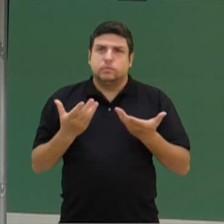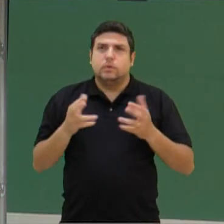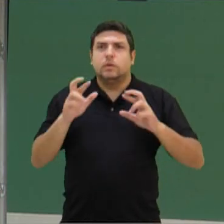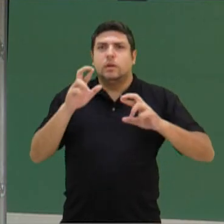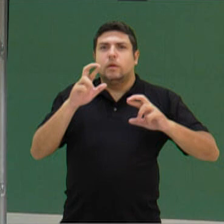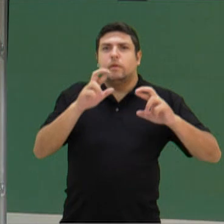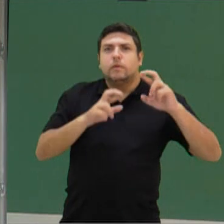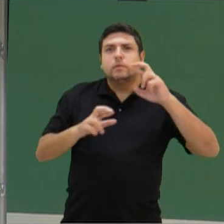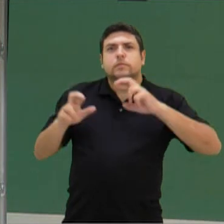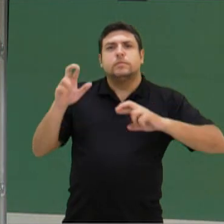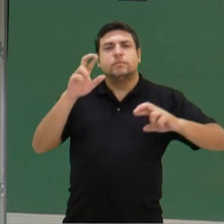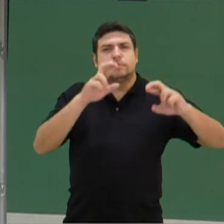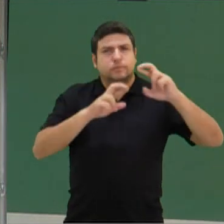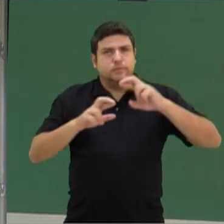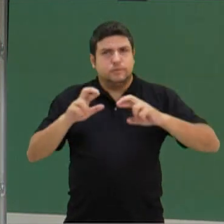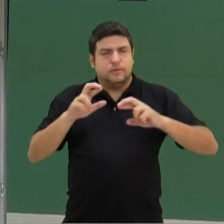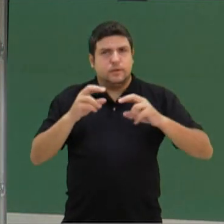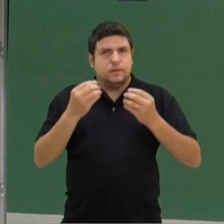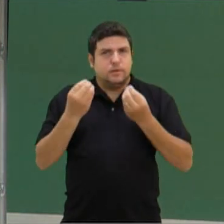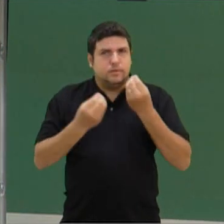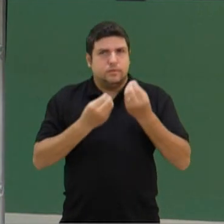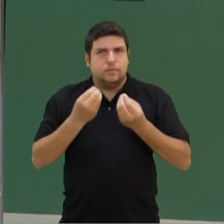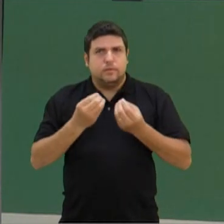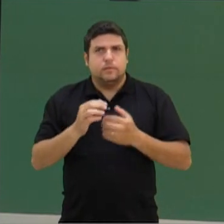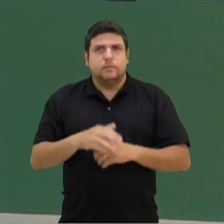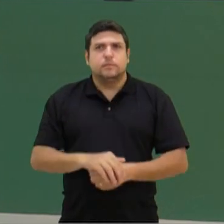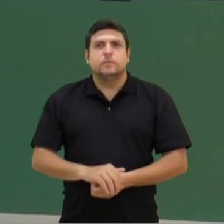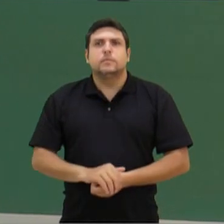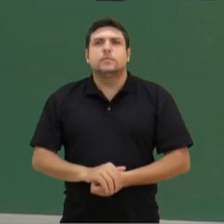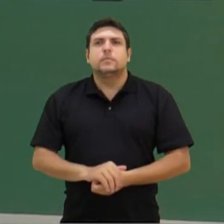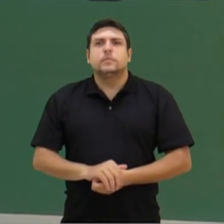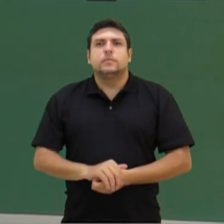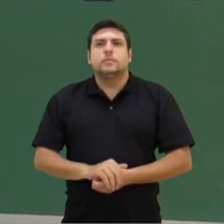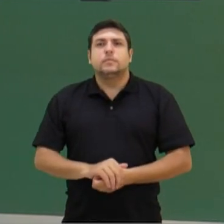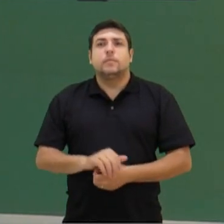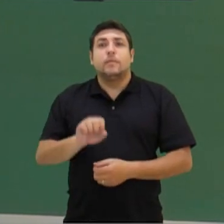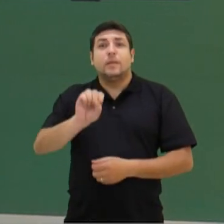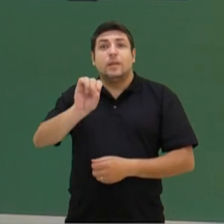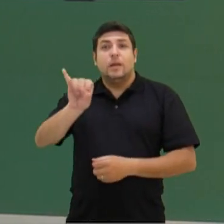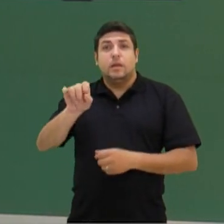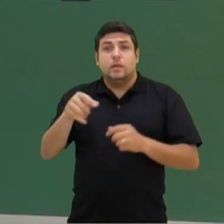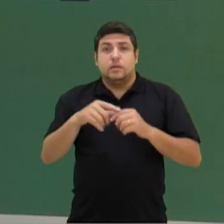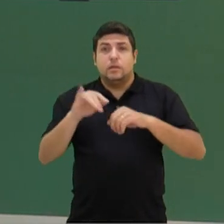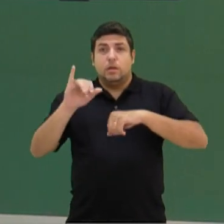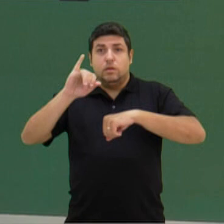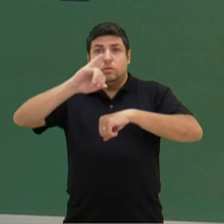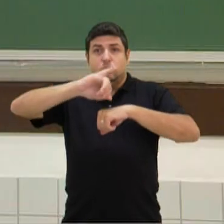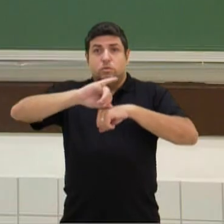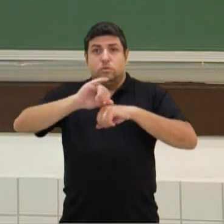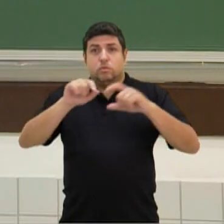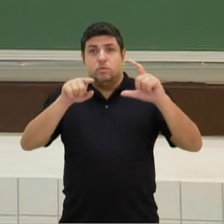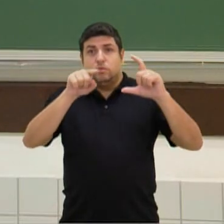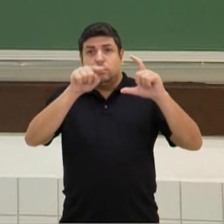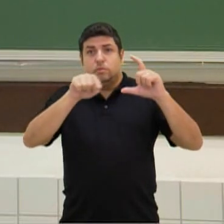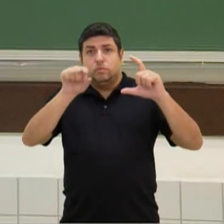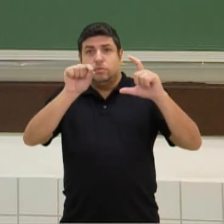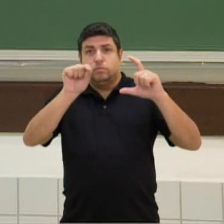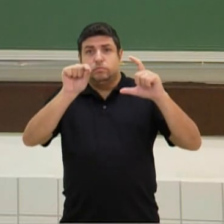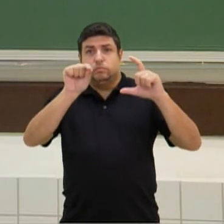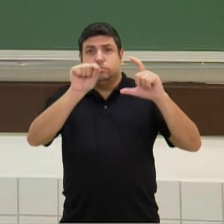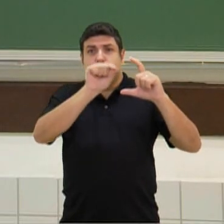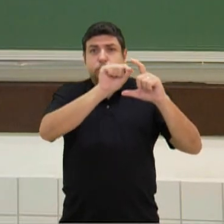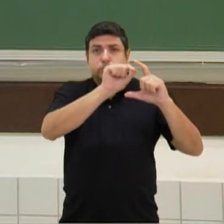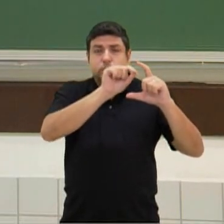essa resolução gráfica aqui? Se a distância do centro até aqui é